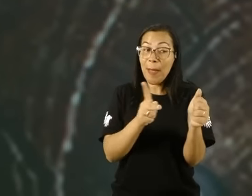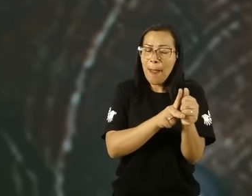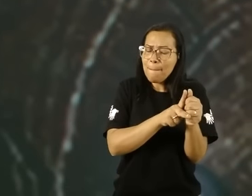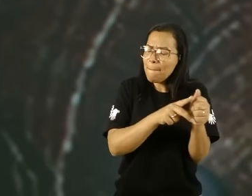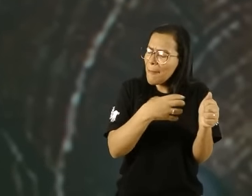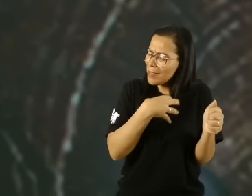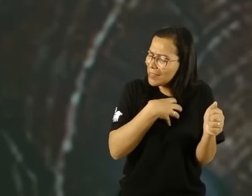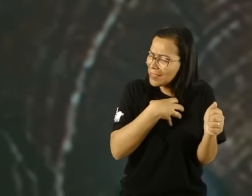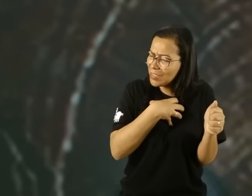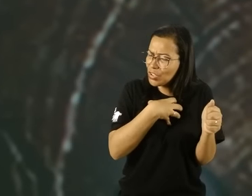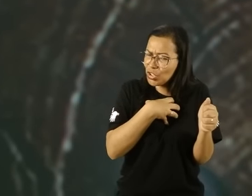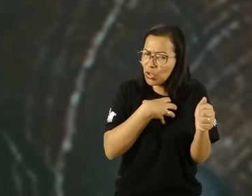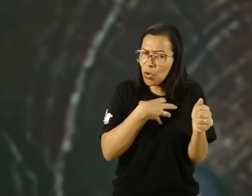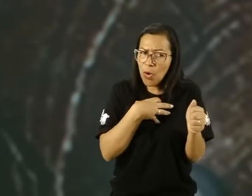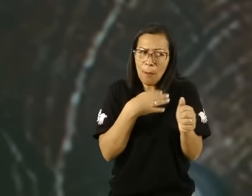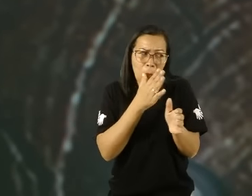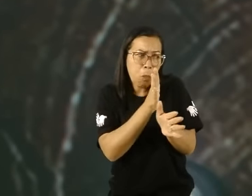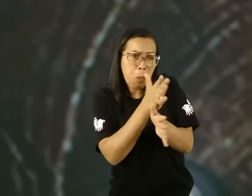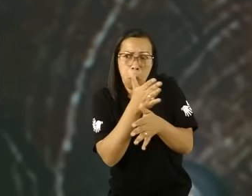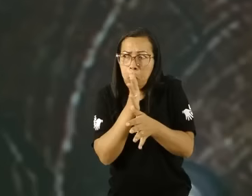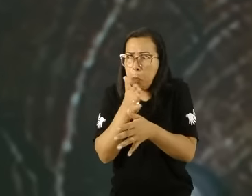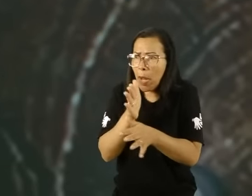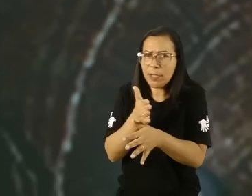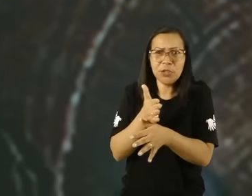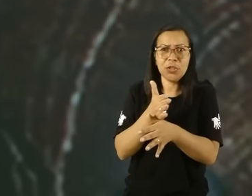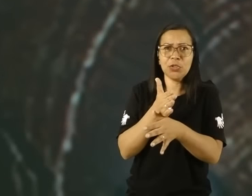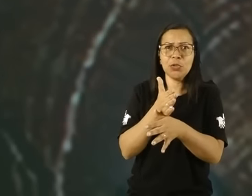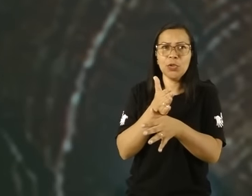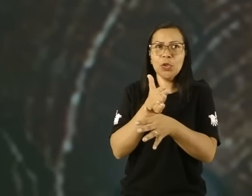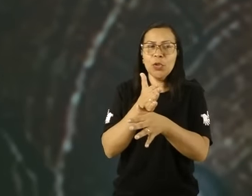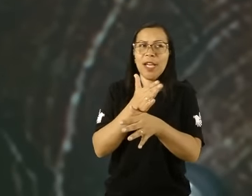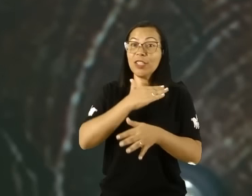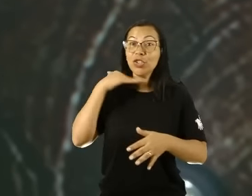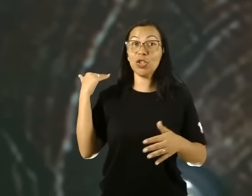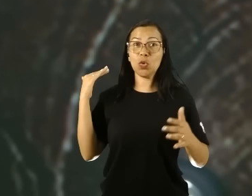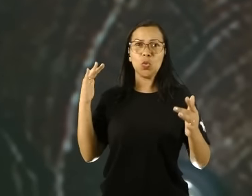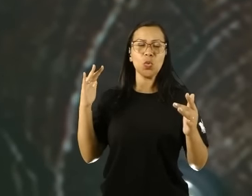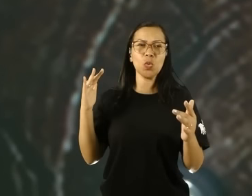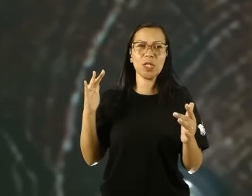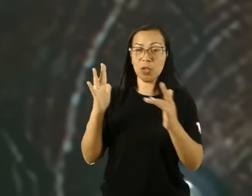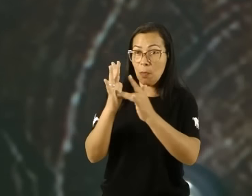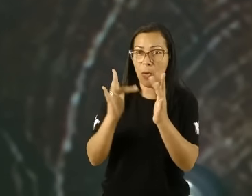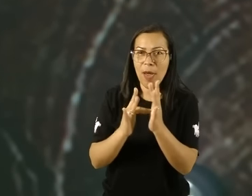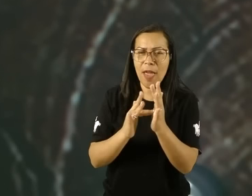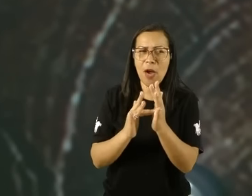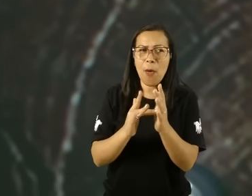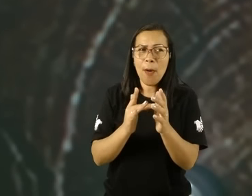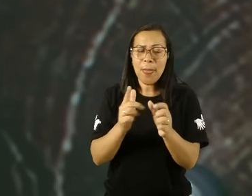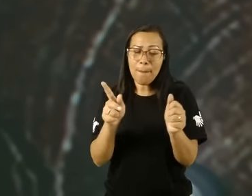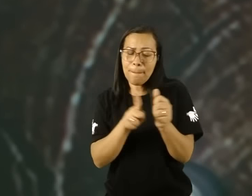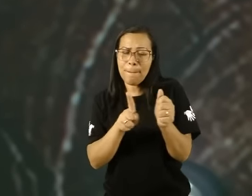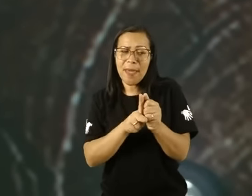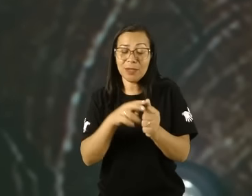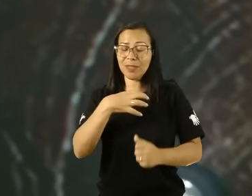para mim, chega. Esse negócio de cruz, de evangelho, de Jesus, foi uma aventura legal, Jesus foi maravilhoso, mas o custo está